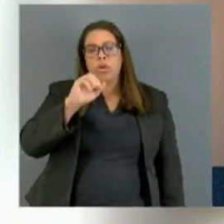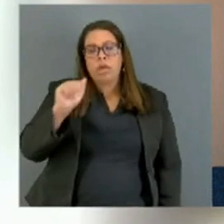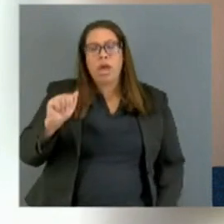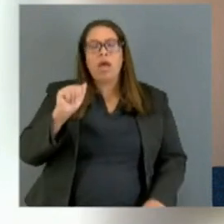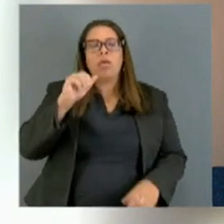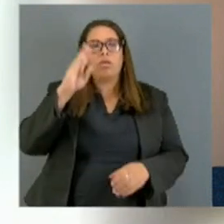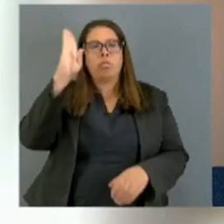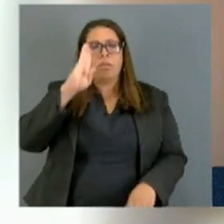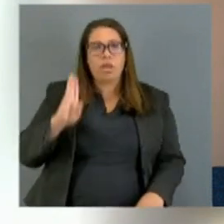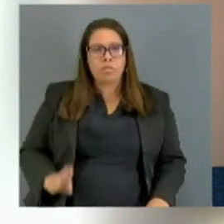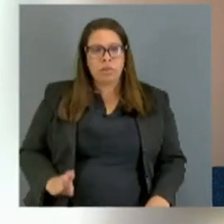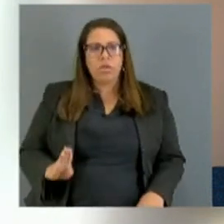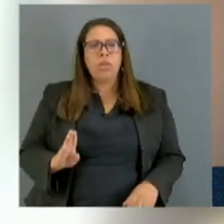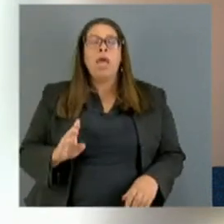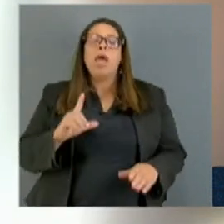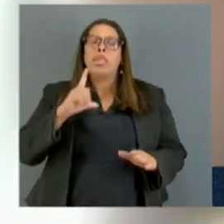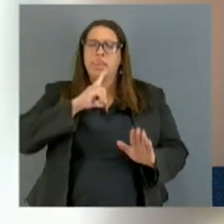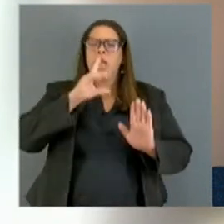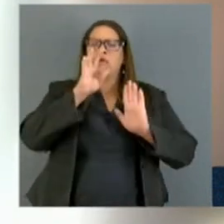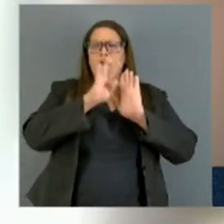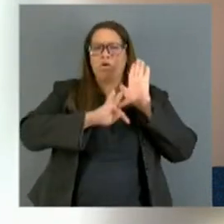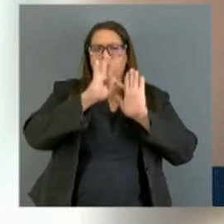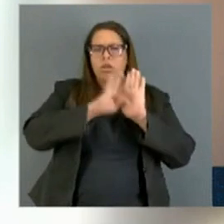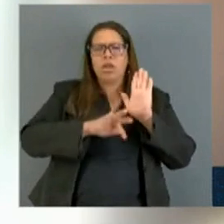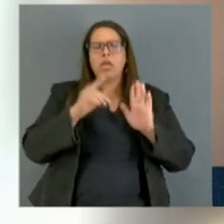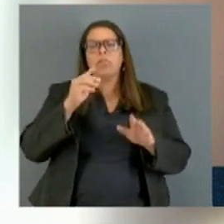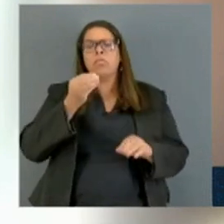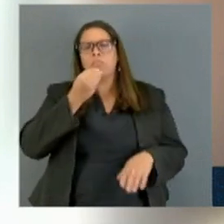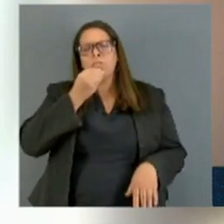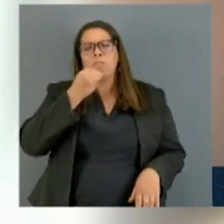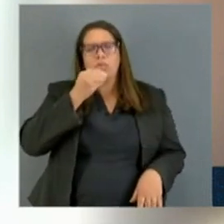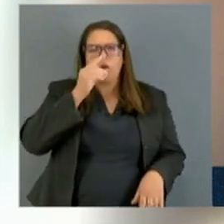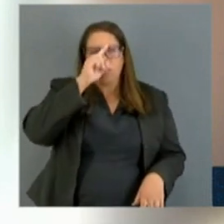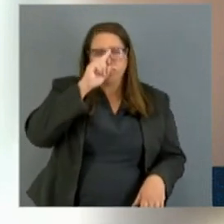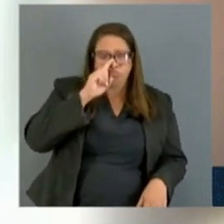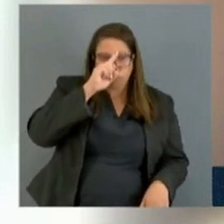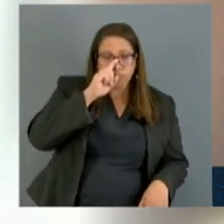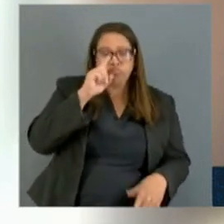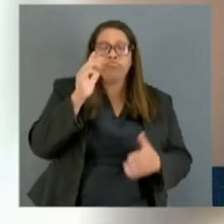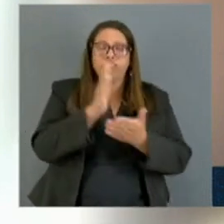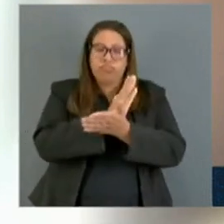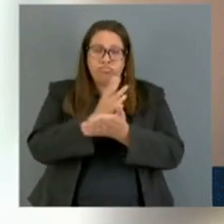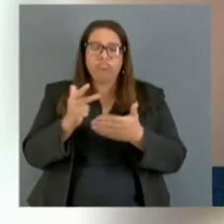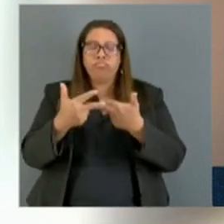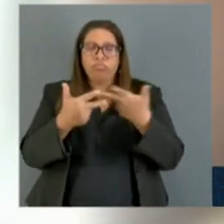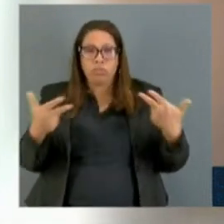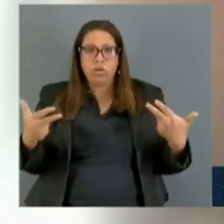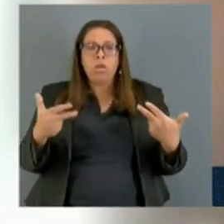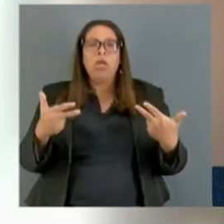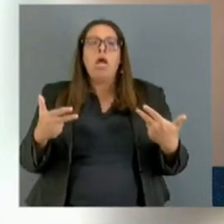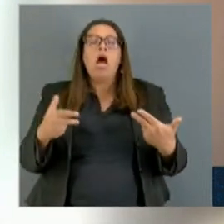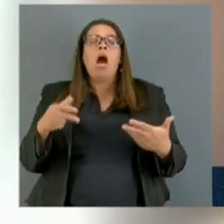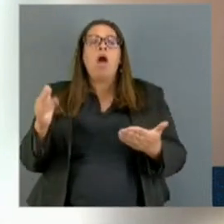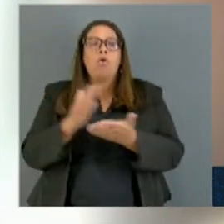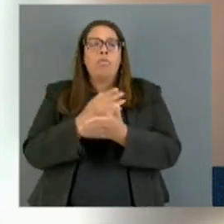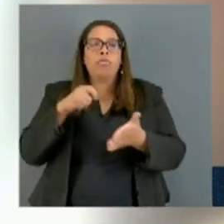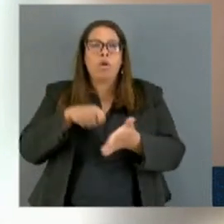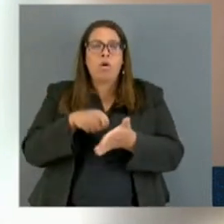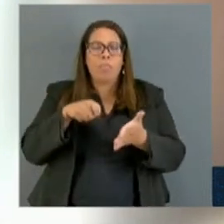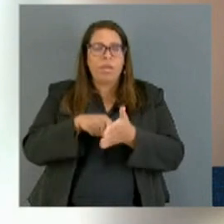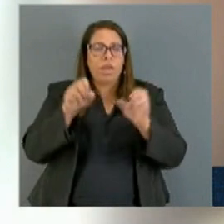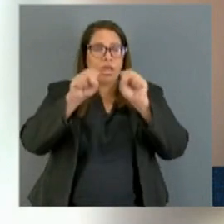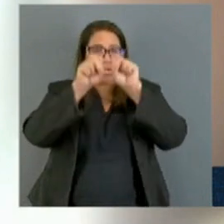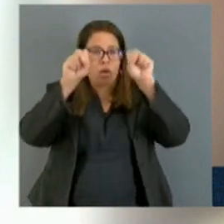Manutenção da regulação baseada em risco, que faz com que haja diferentes obrigações para os agentes de inteligência artificial, considerando maiores obrigações para sistemas de